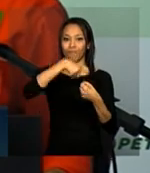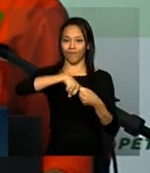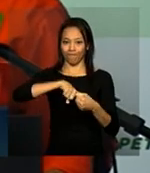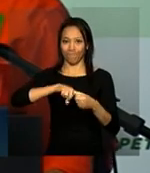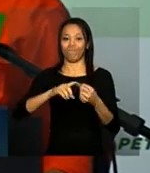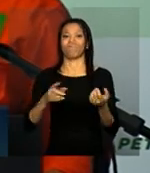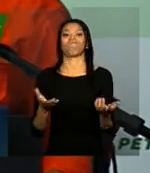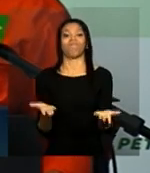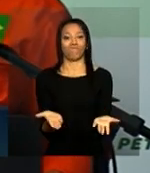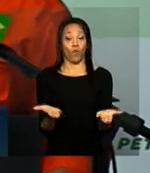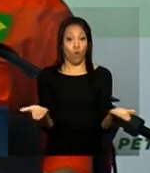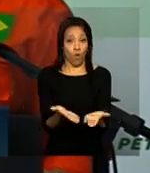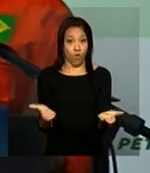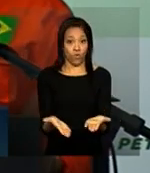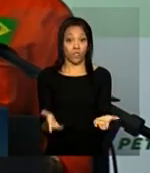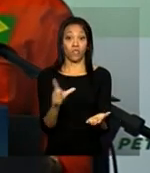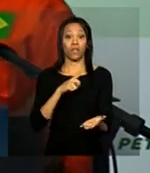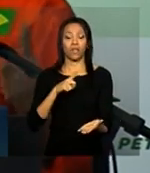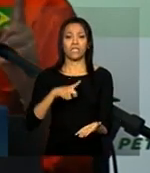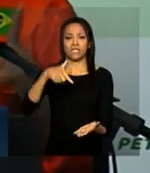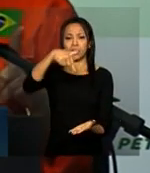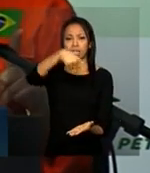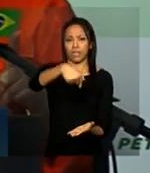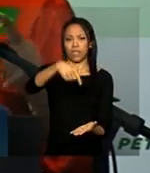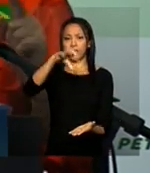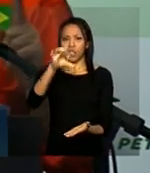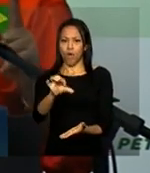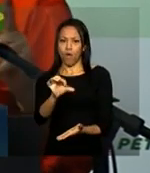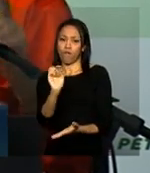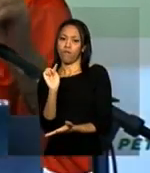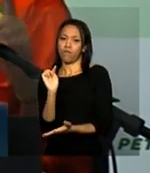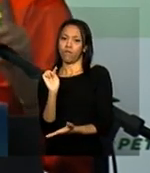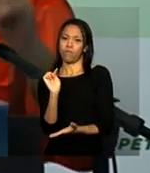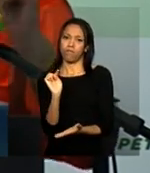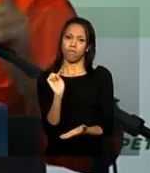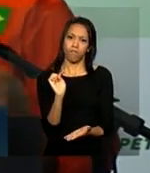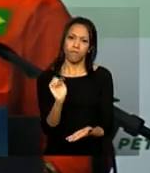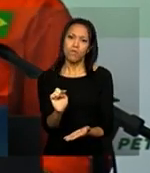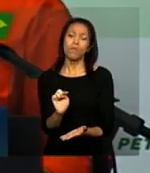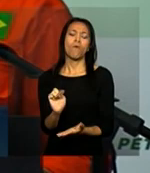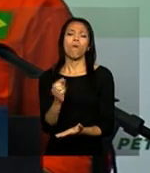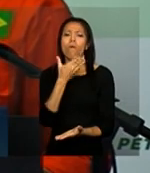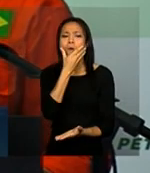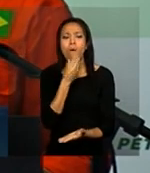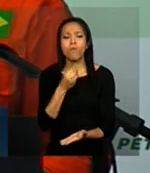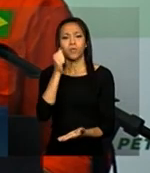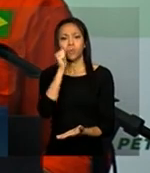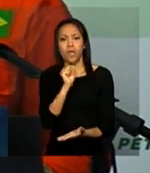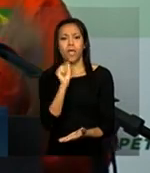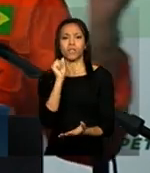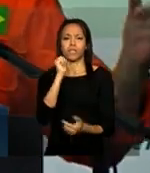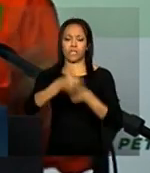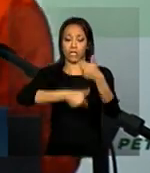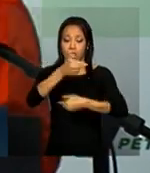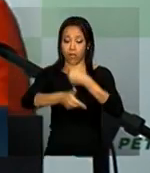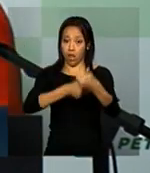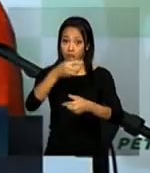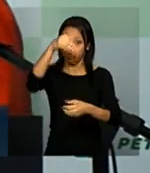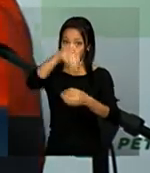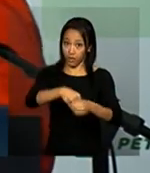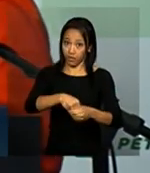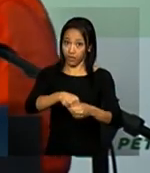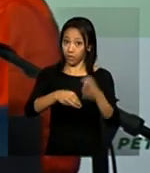tem 79 mil homens e mulheres trabalhando. Outro dia